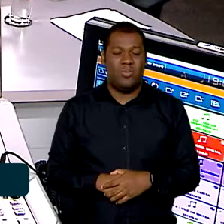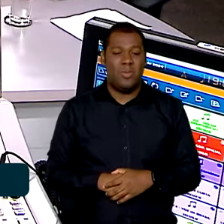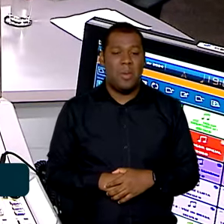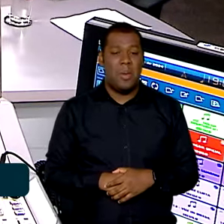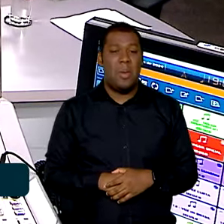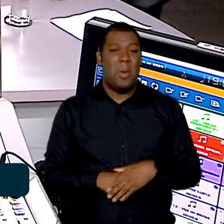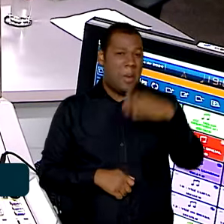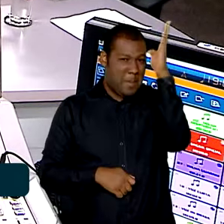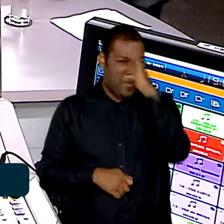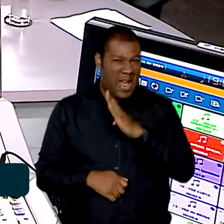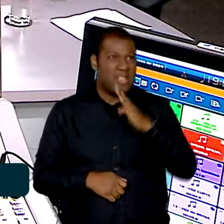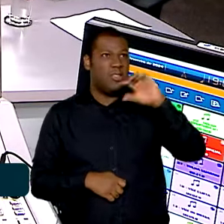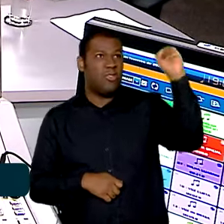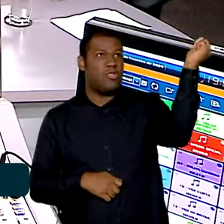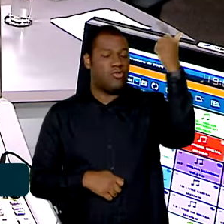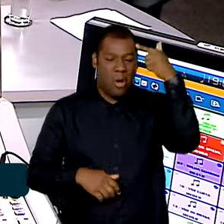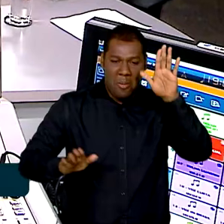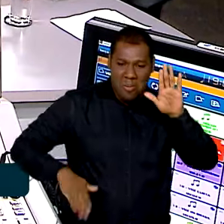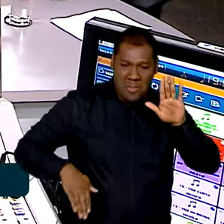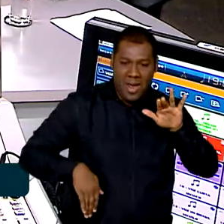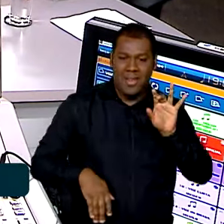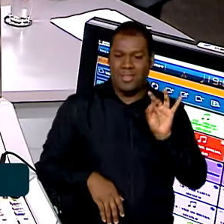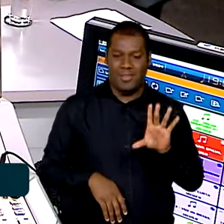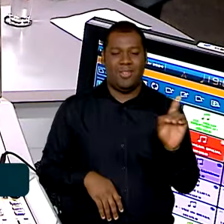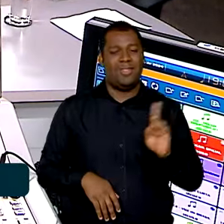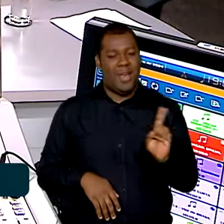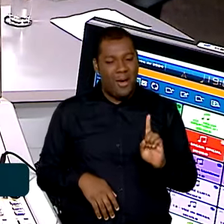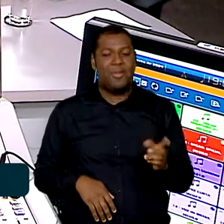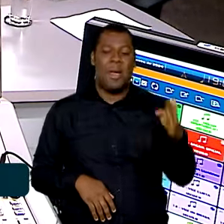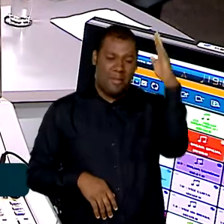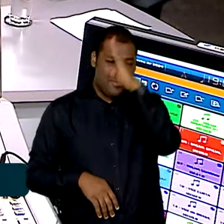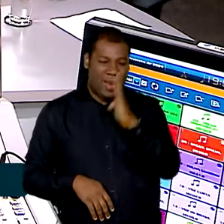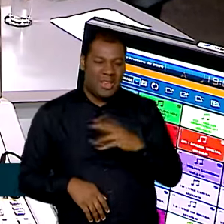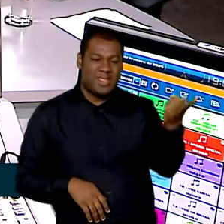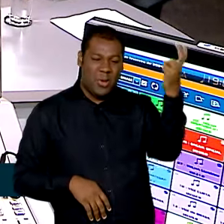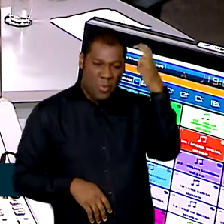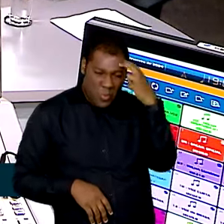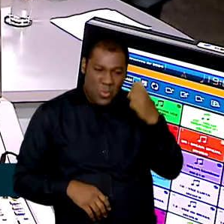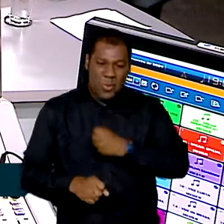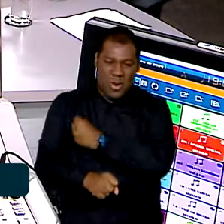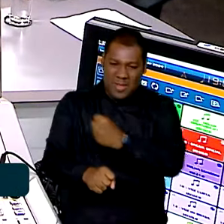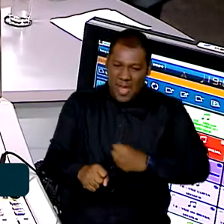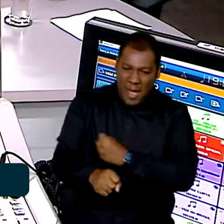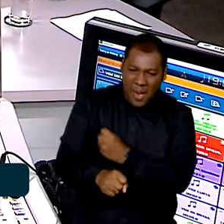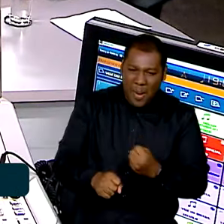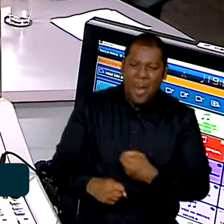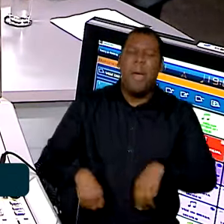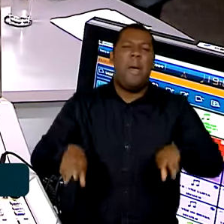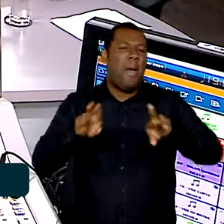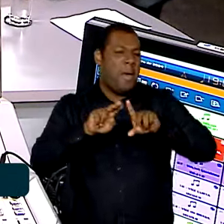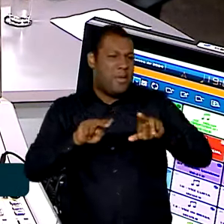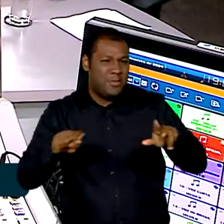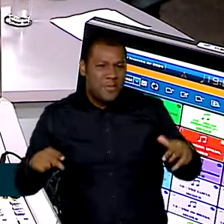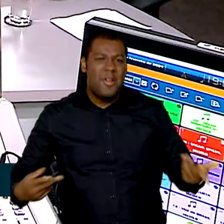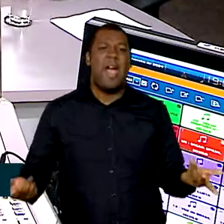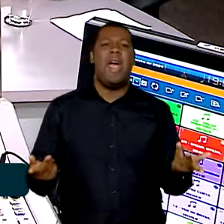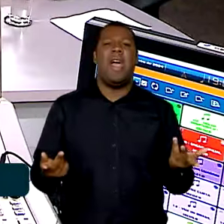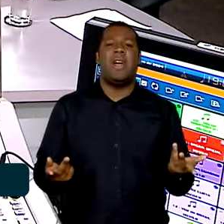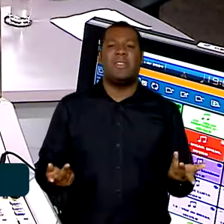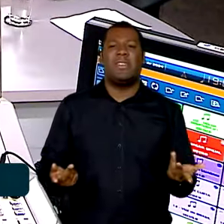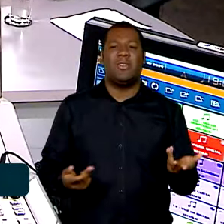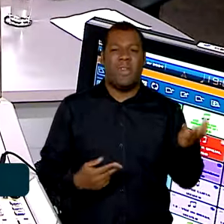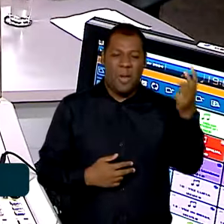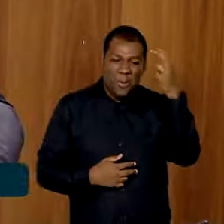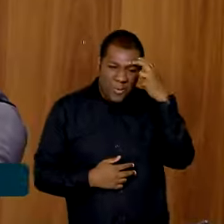só sol e praia, o Brasil é cultura, é natureza, é comida, é gastronomia. Né? O Brasil tem uma diversidade de coisas que vai